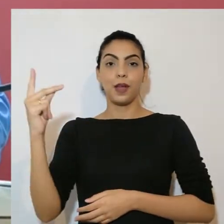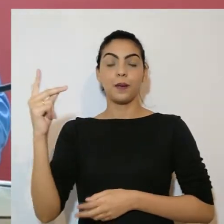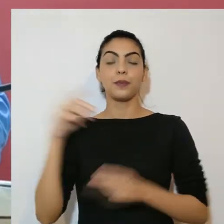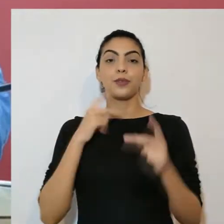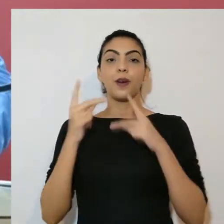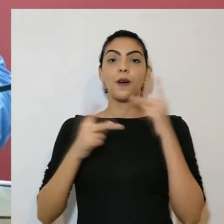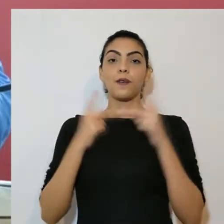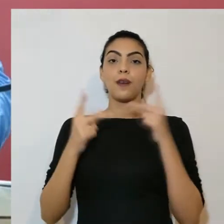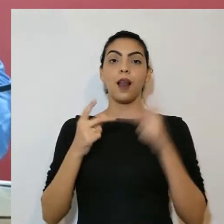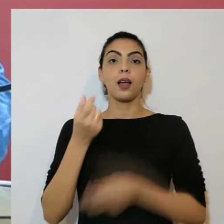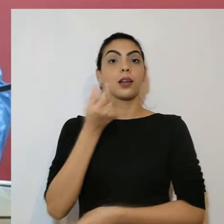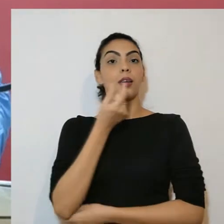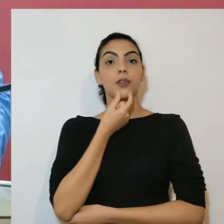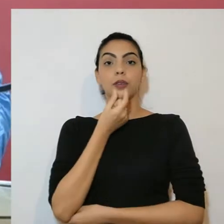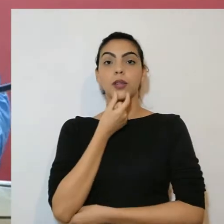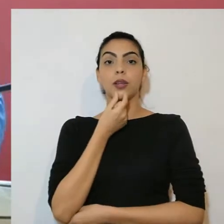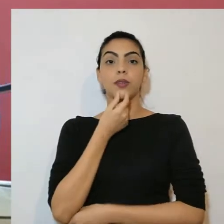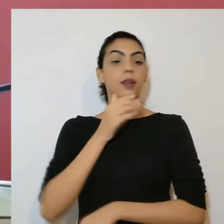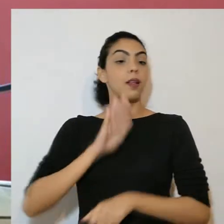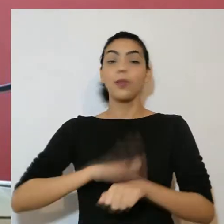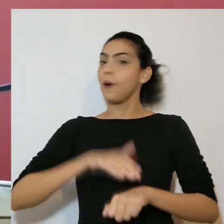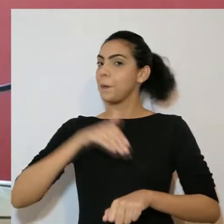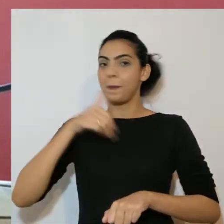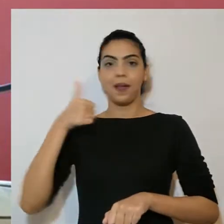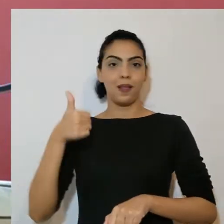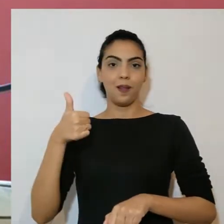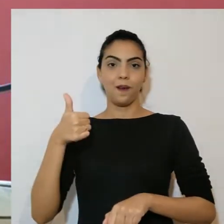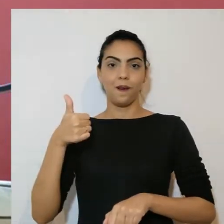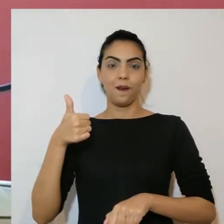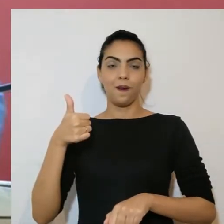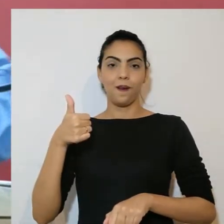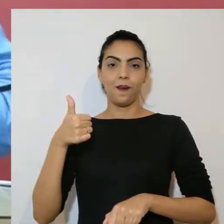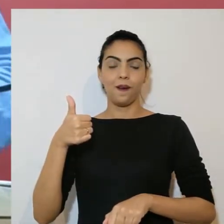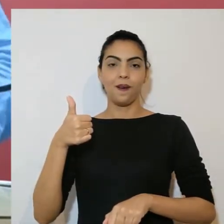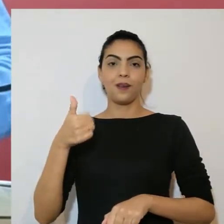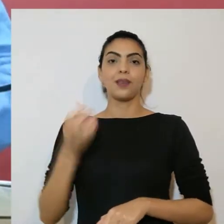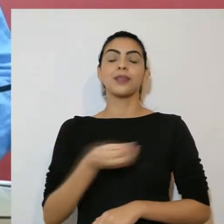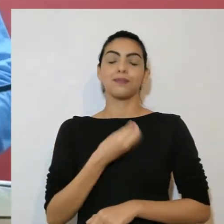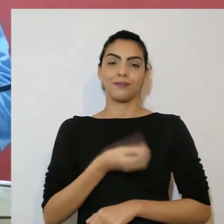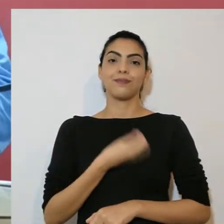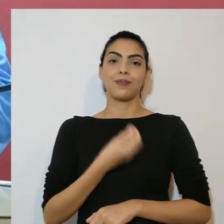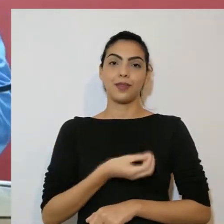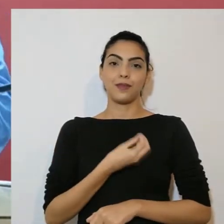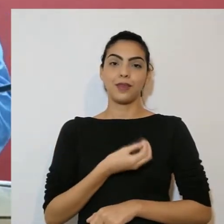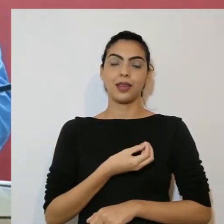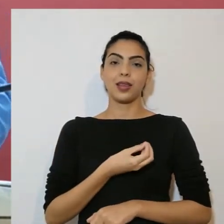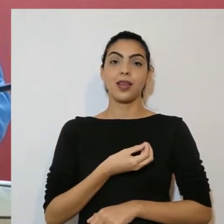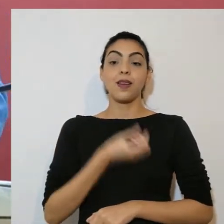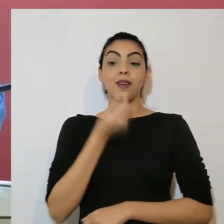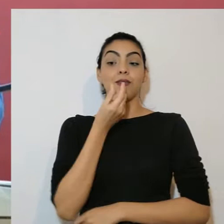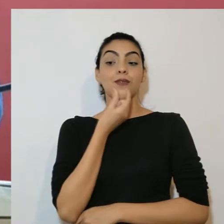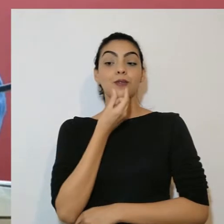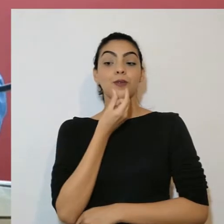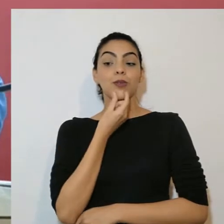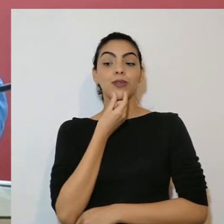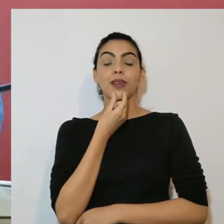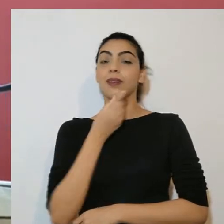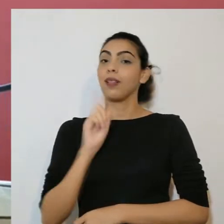diz que esse não é o melhor modo de viver e que permanecer